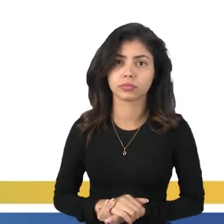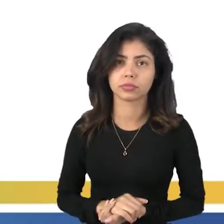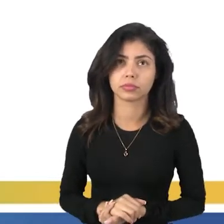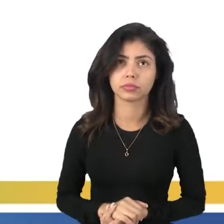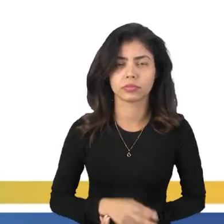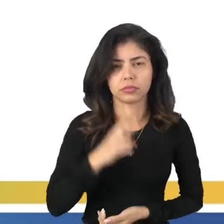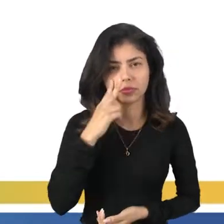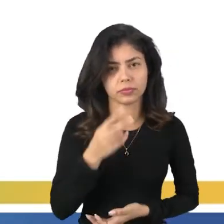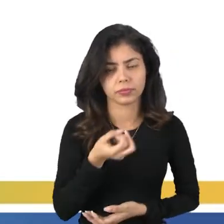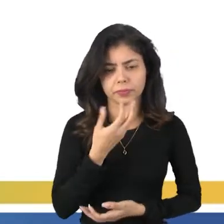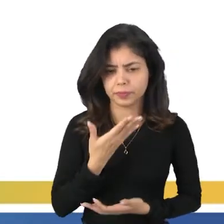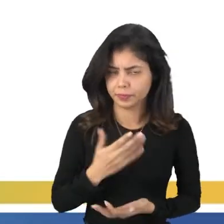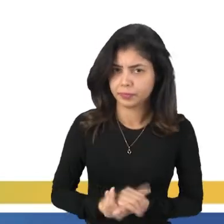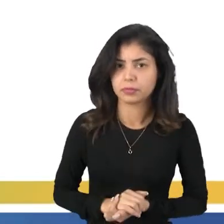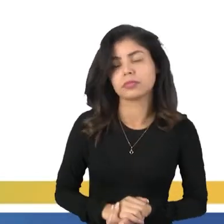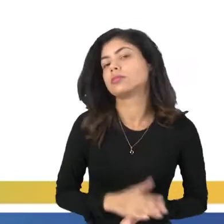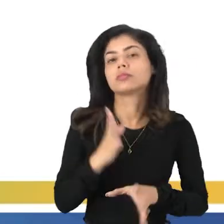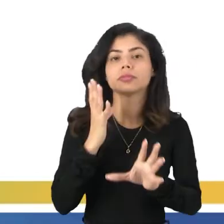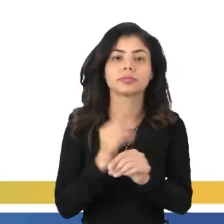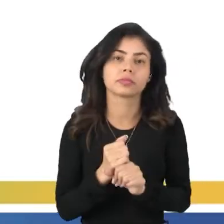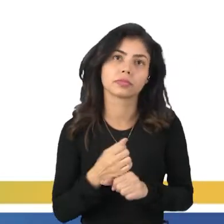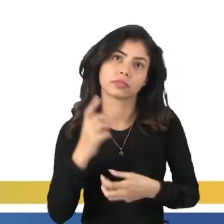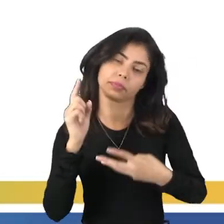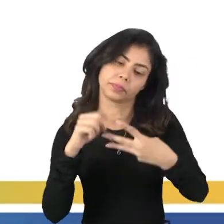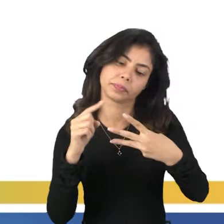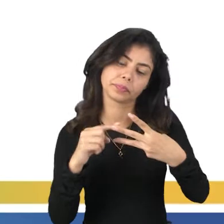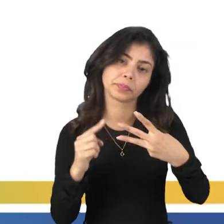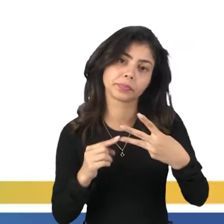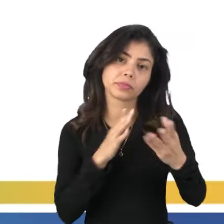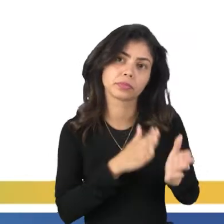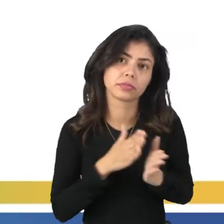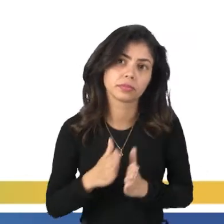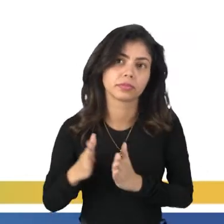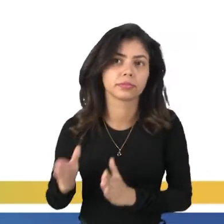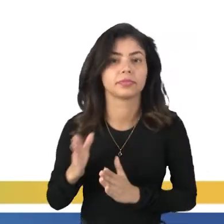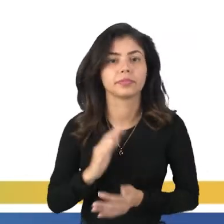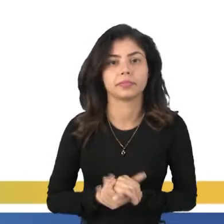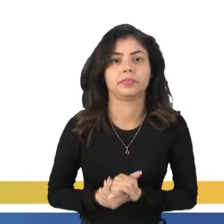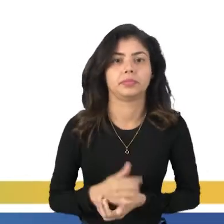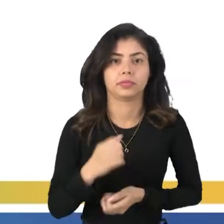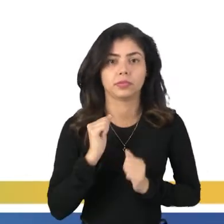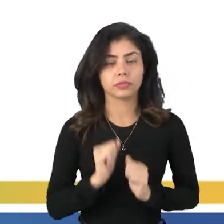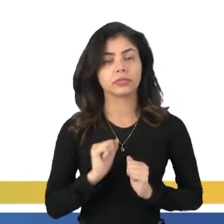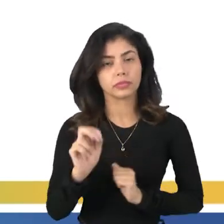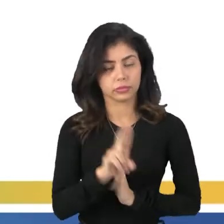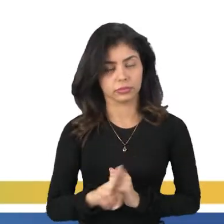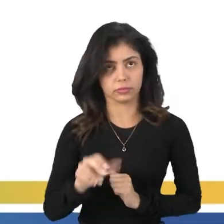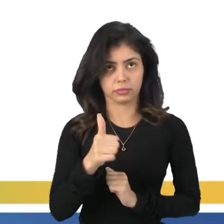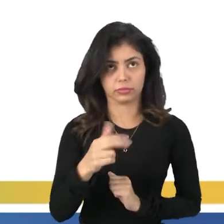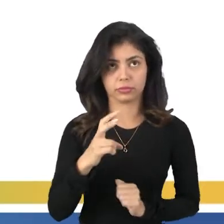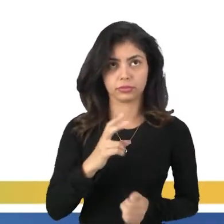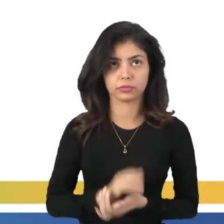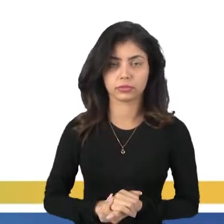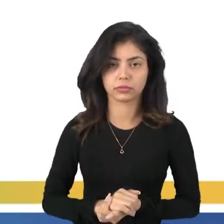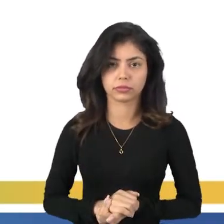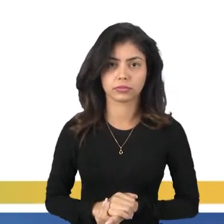nove veja bem nós temos aí uma adição de três parcelas certo eu posso utilizar